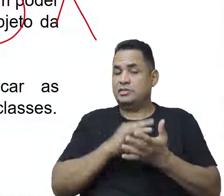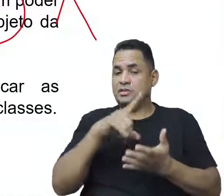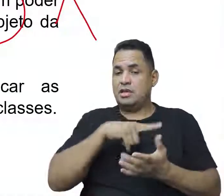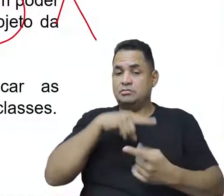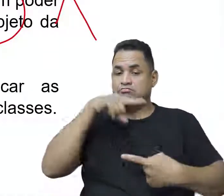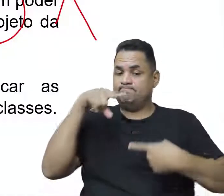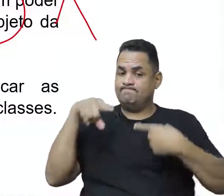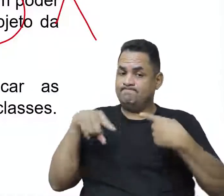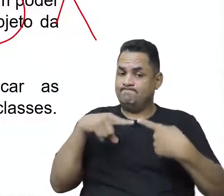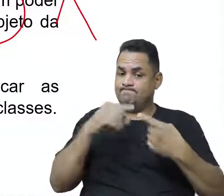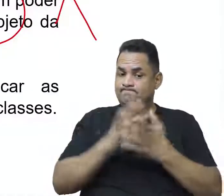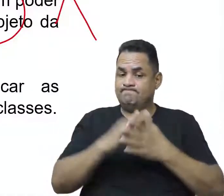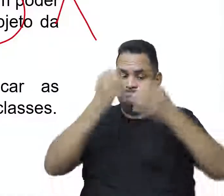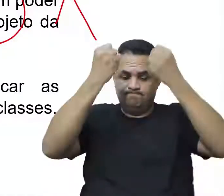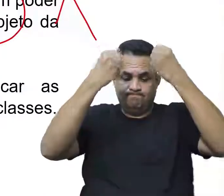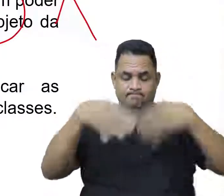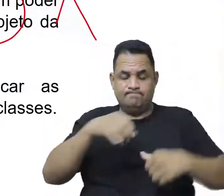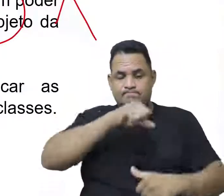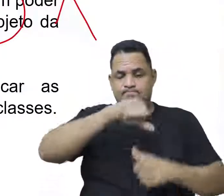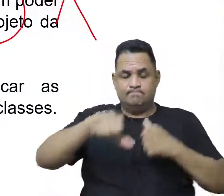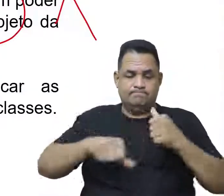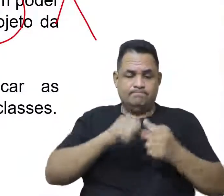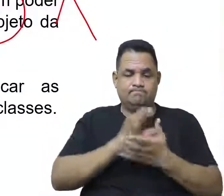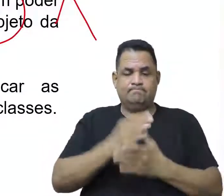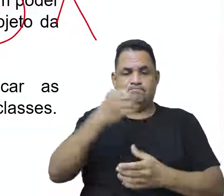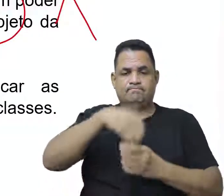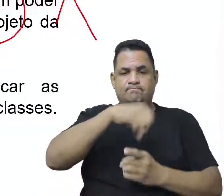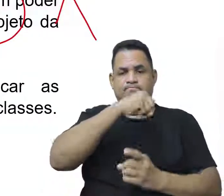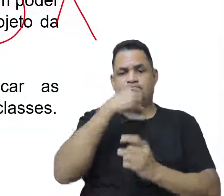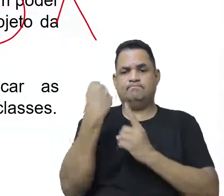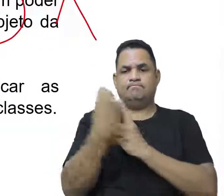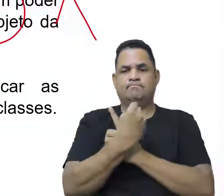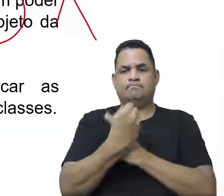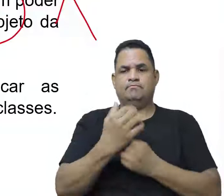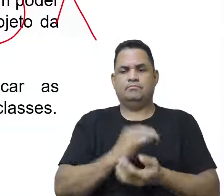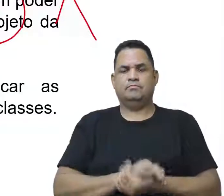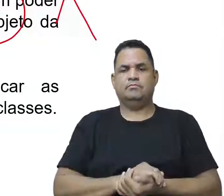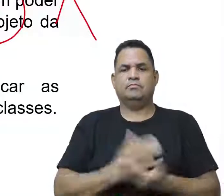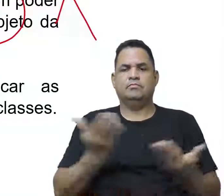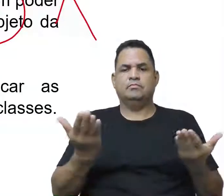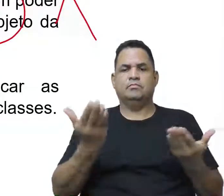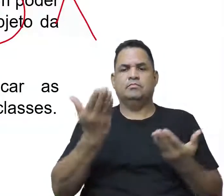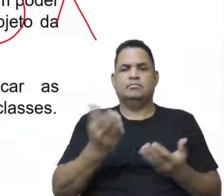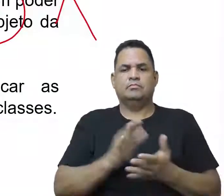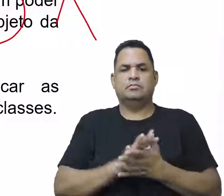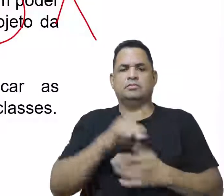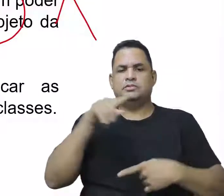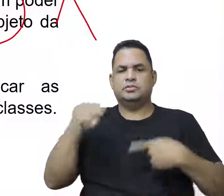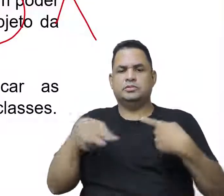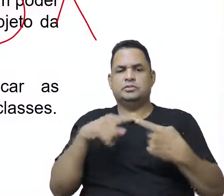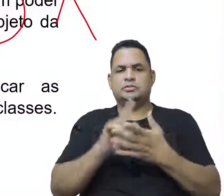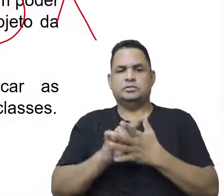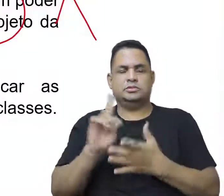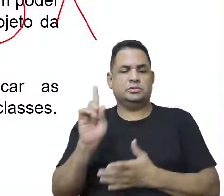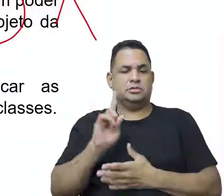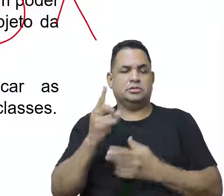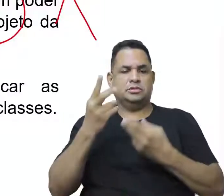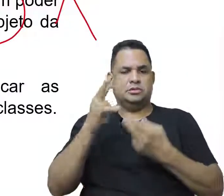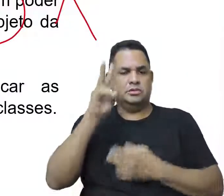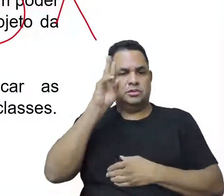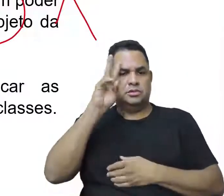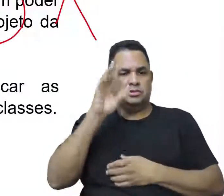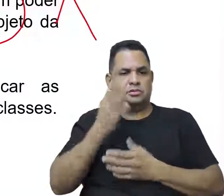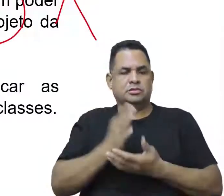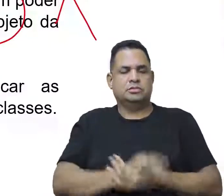de explicar as transformações que ocorrem na sociedade. E esse papel não é da história, né? É